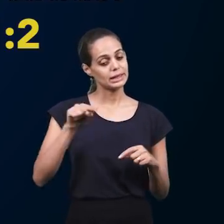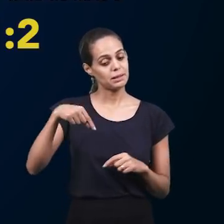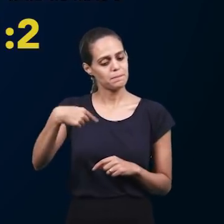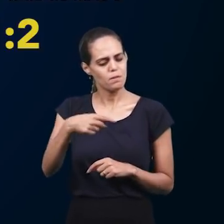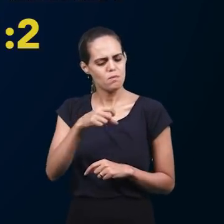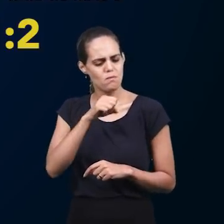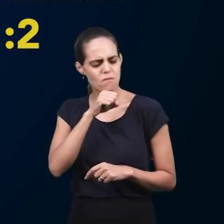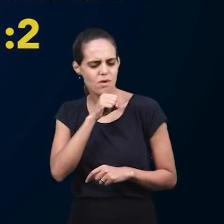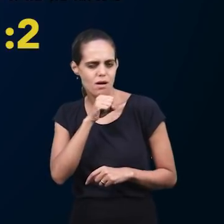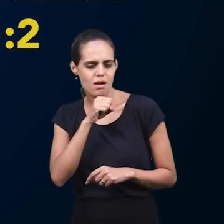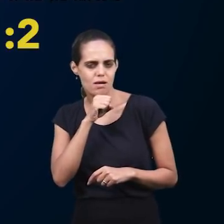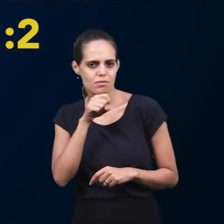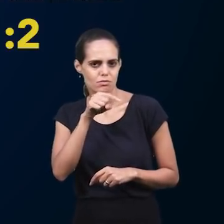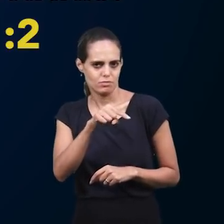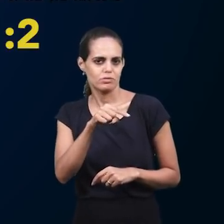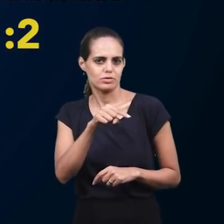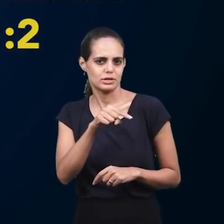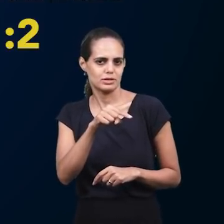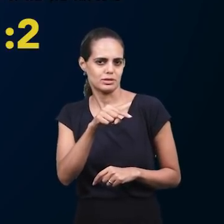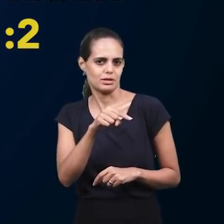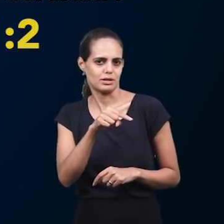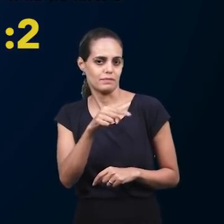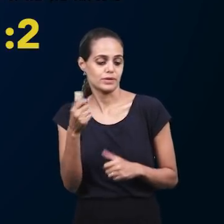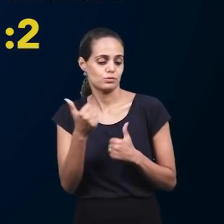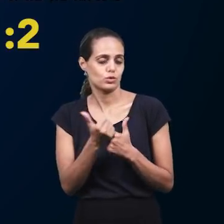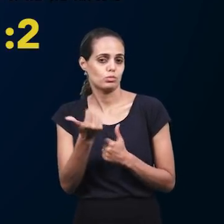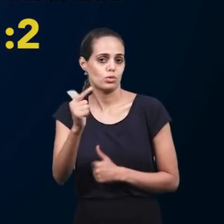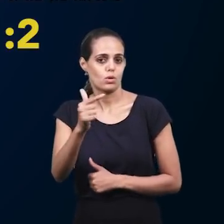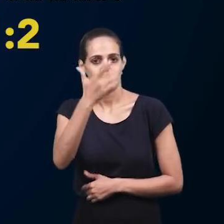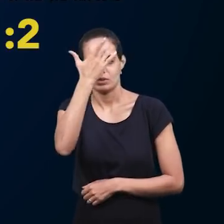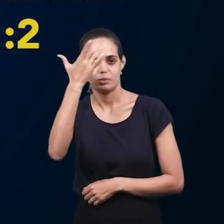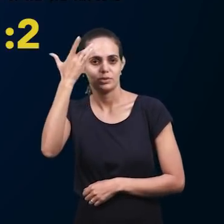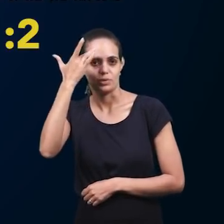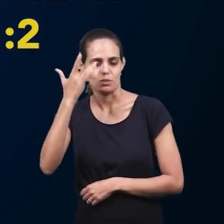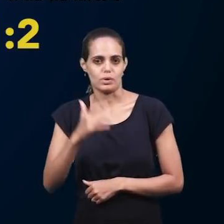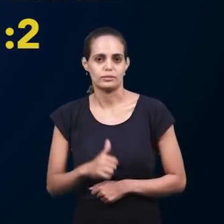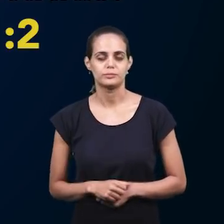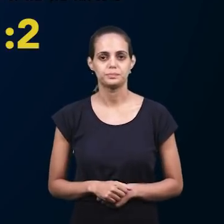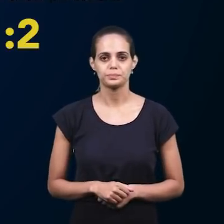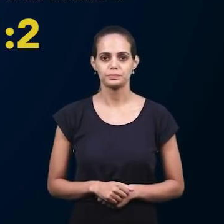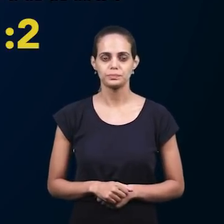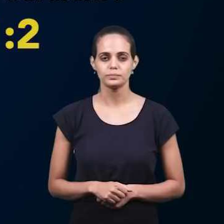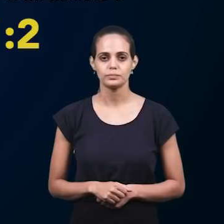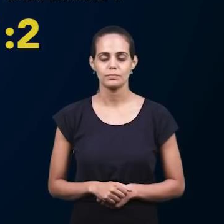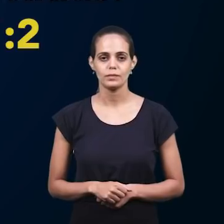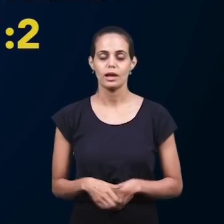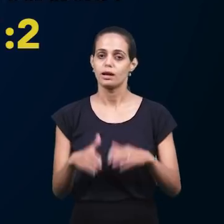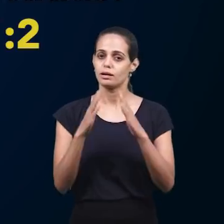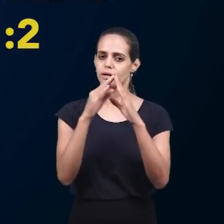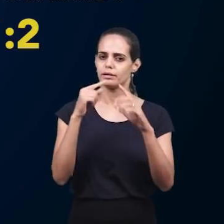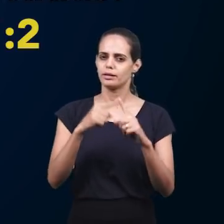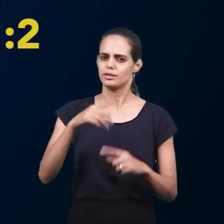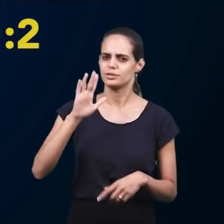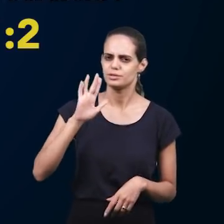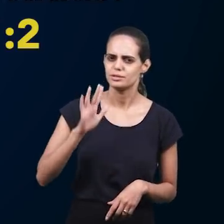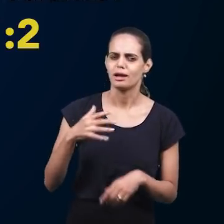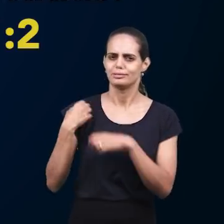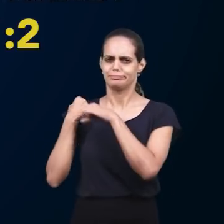outro te guiará. Este é o tempo que nós vivemos. Um tempo onde tudo já passou, a igreja já vive mais de 2000